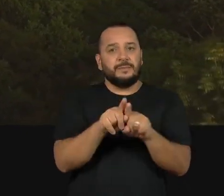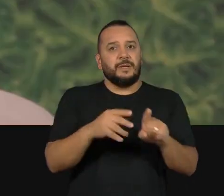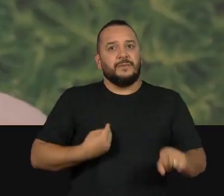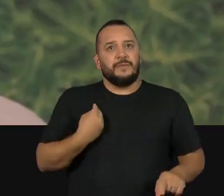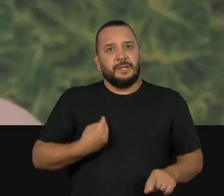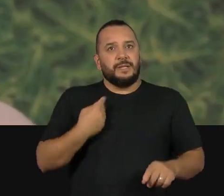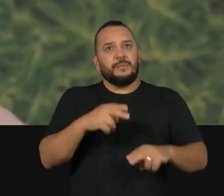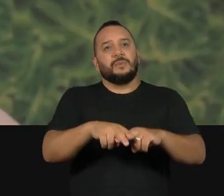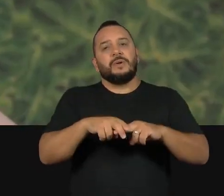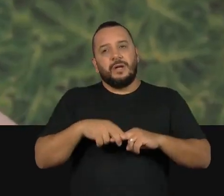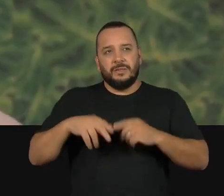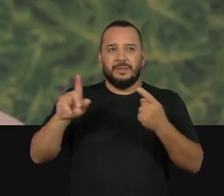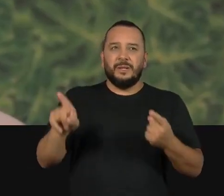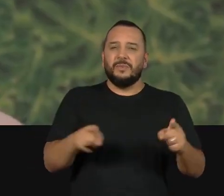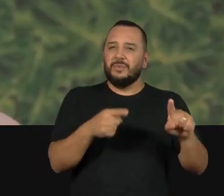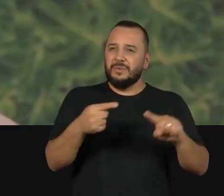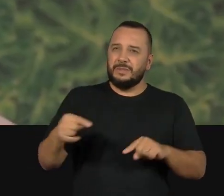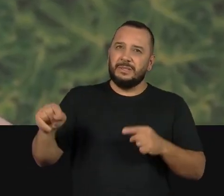música.